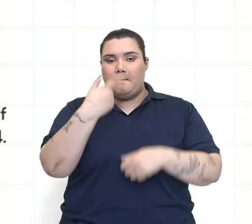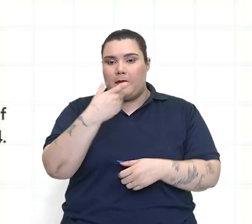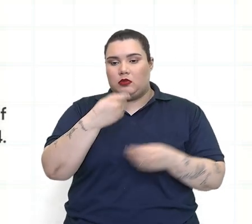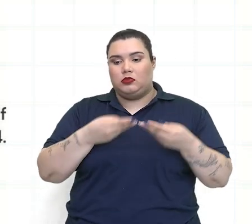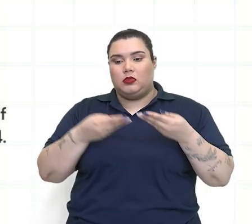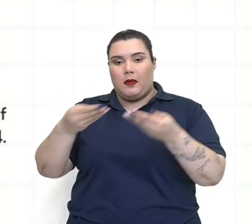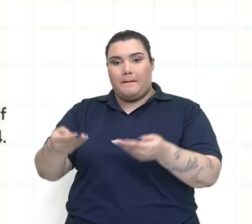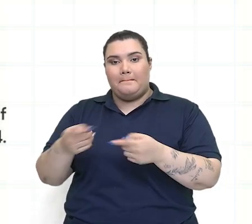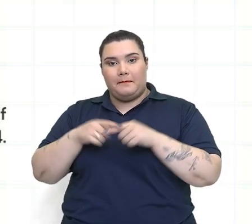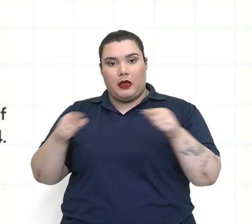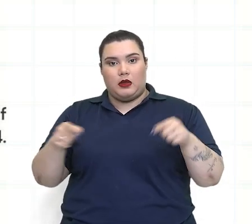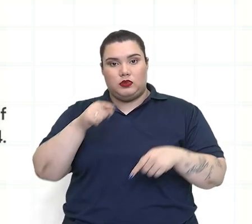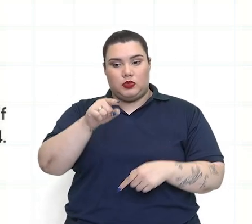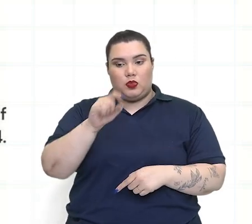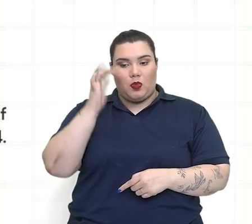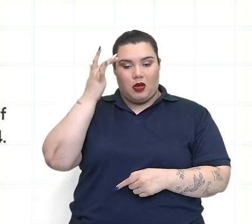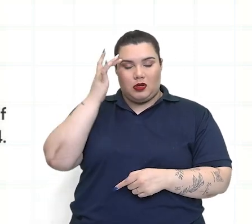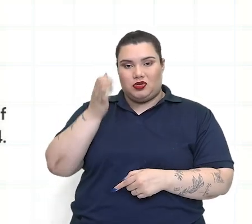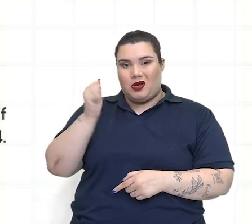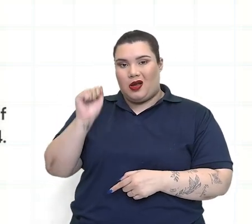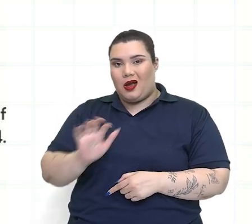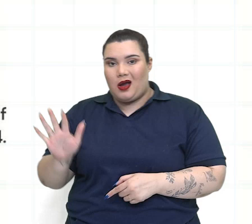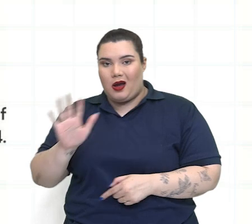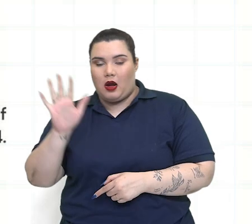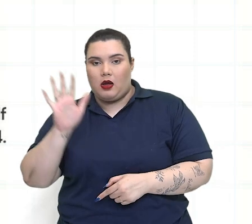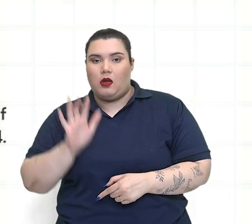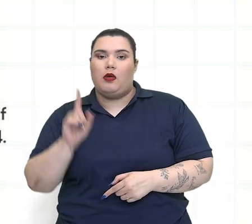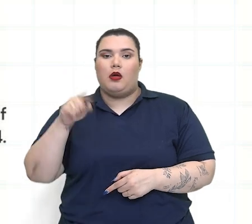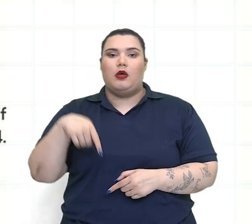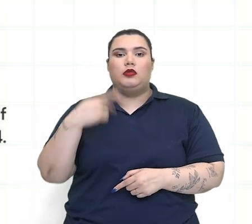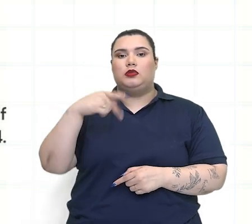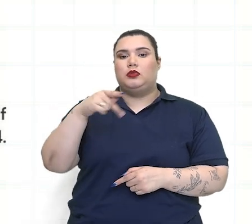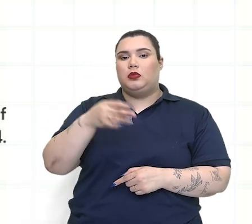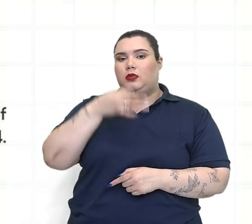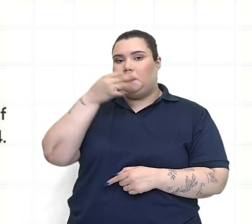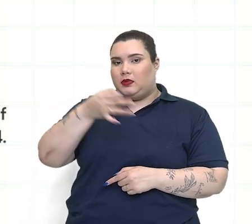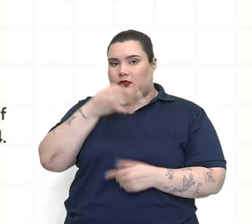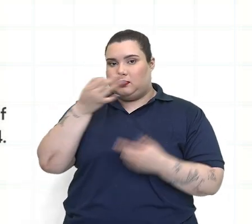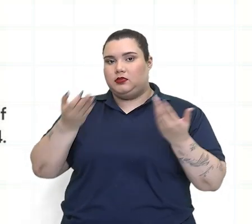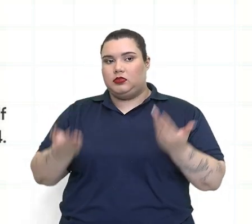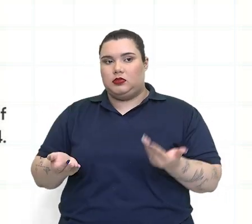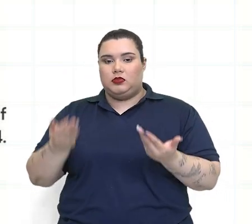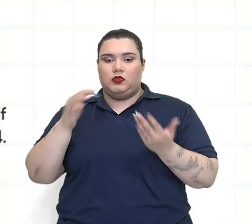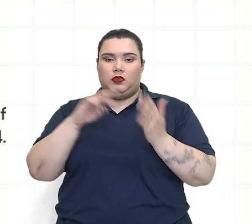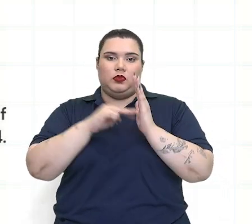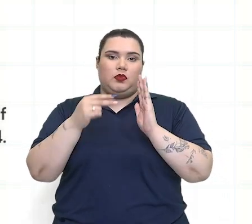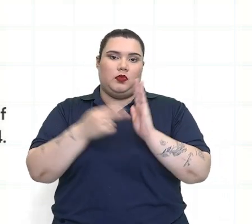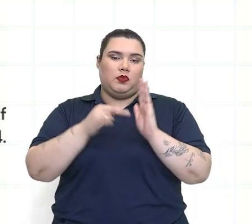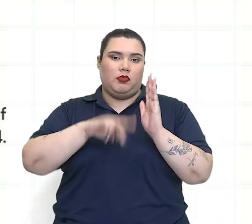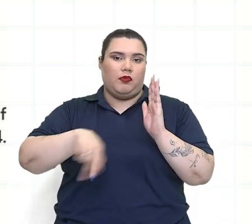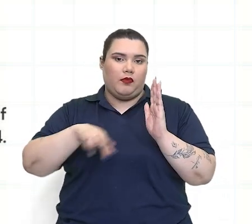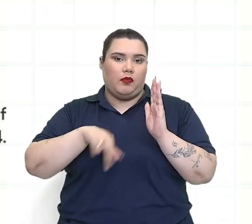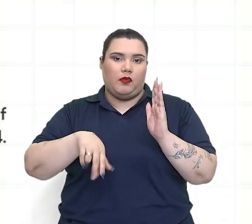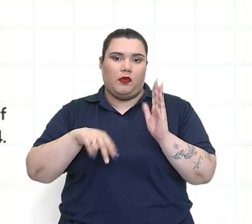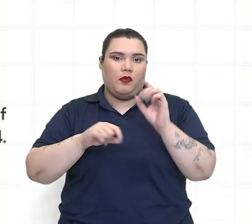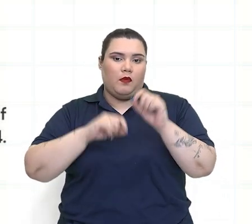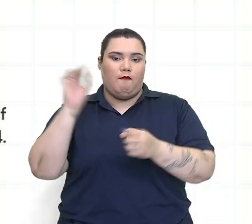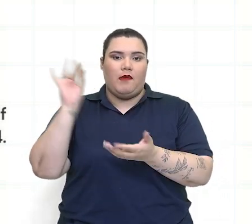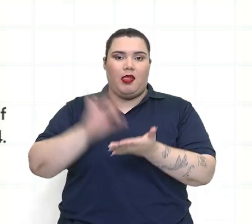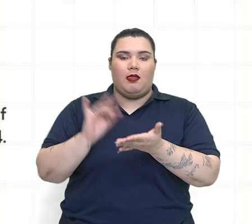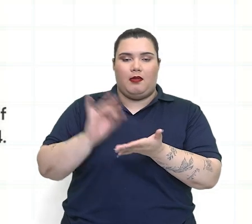o achar caro é simplesmente uma opinião, né? Isso não significa